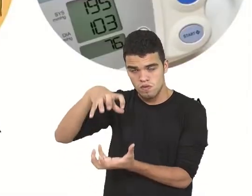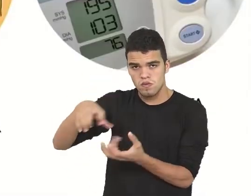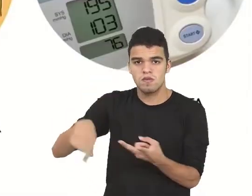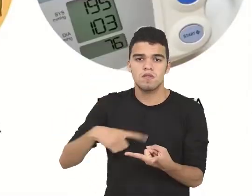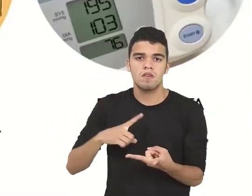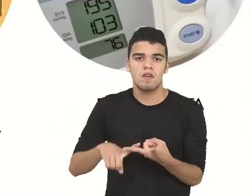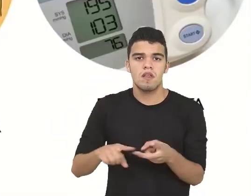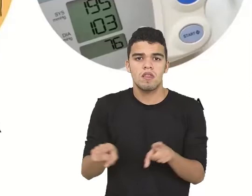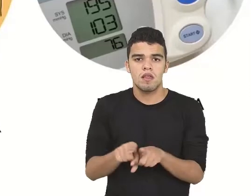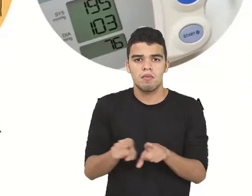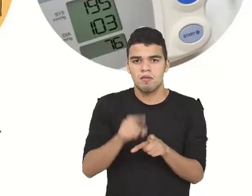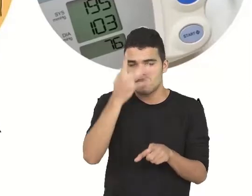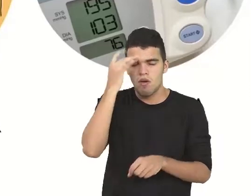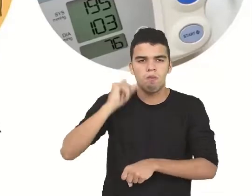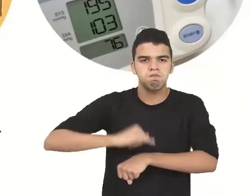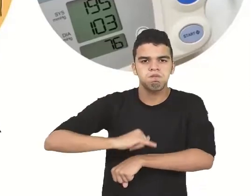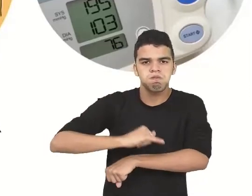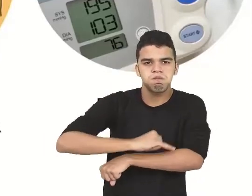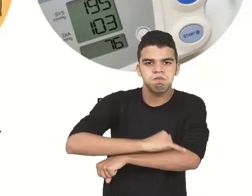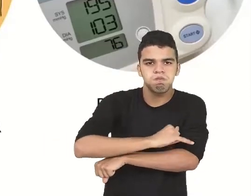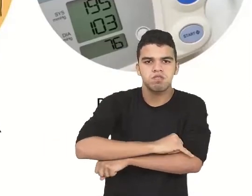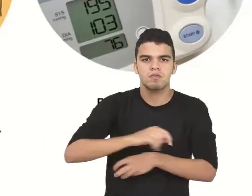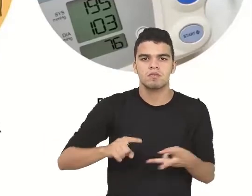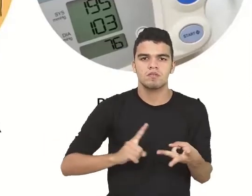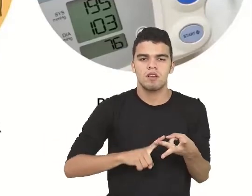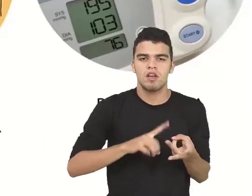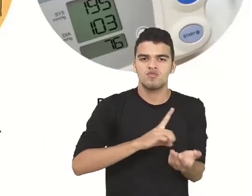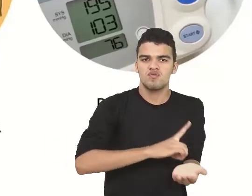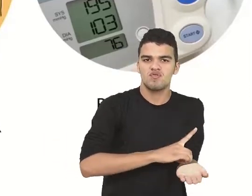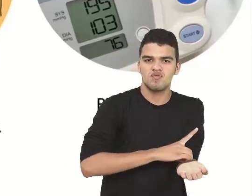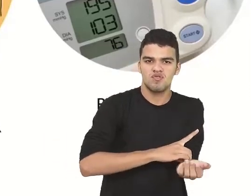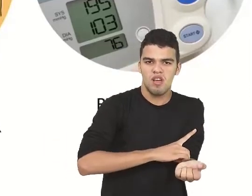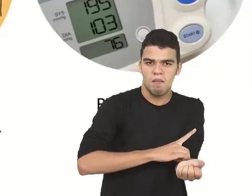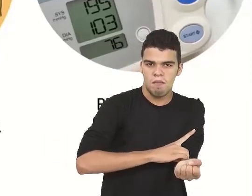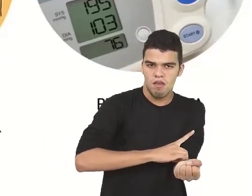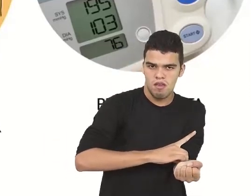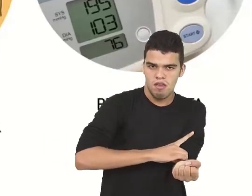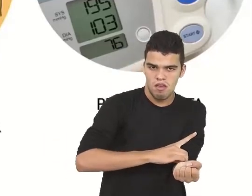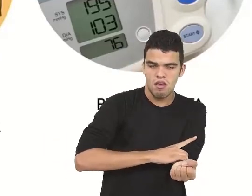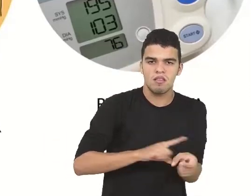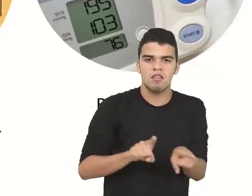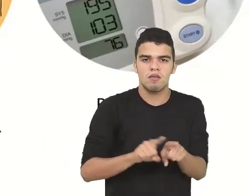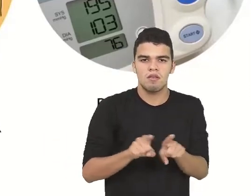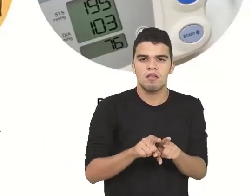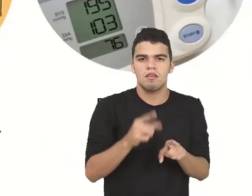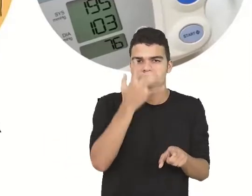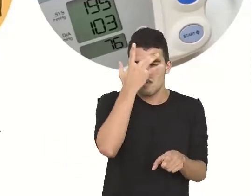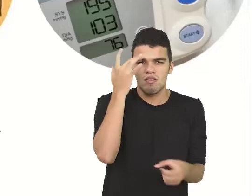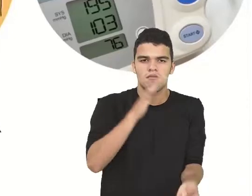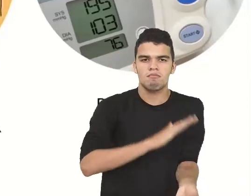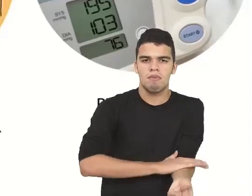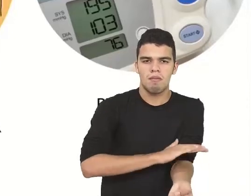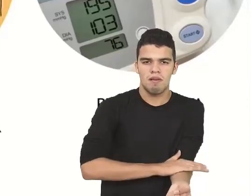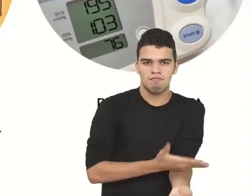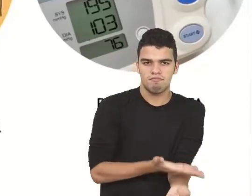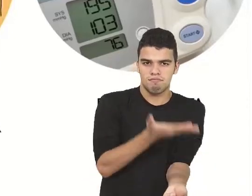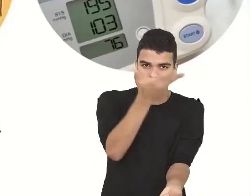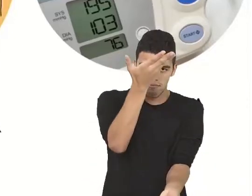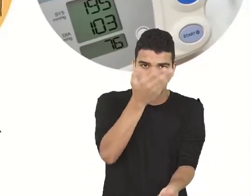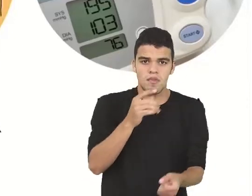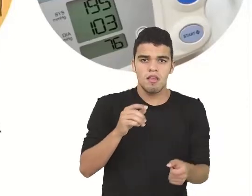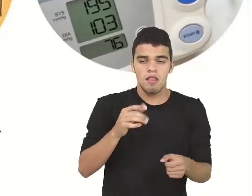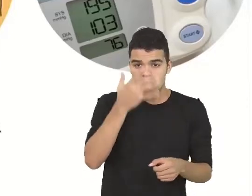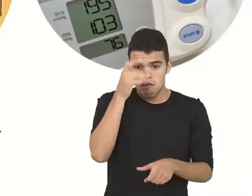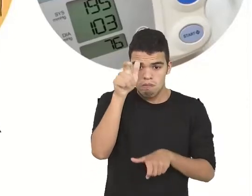com obesidade, com diabetes, em tratamento contra o câncer e pessoas com pressão alta. Essas pessoas é muito provável